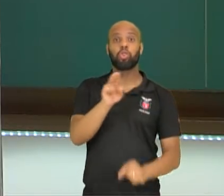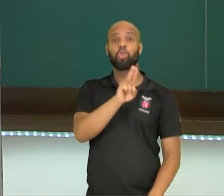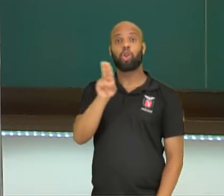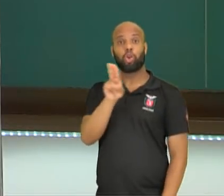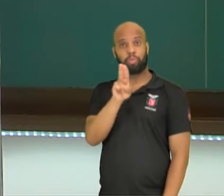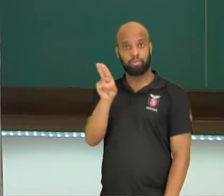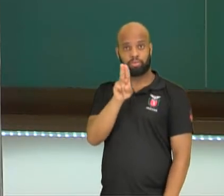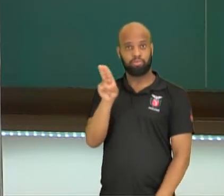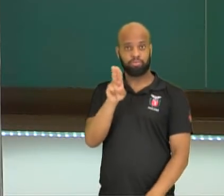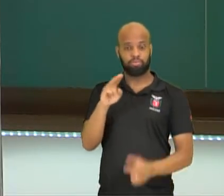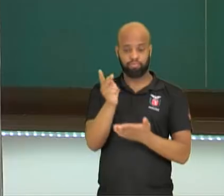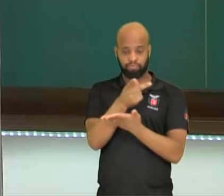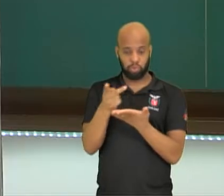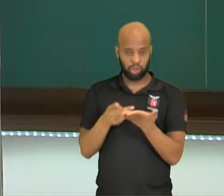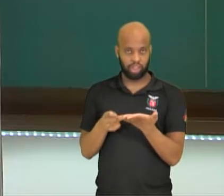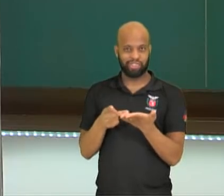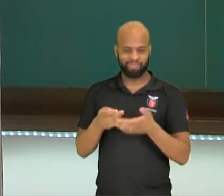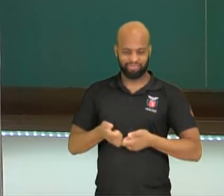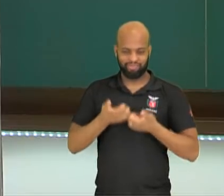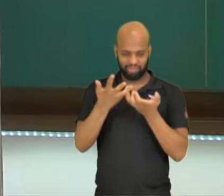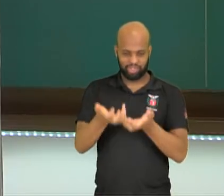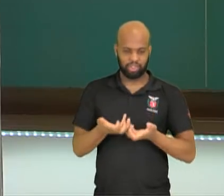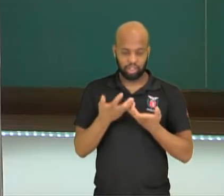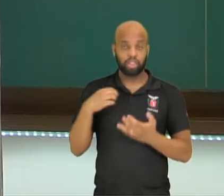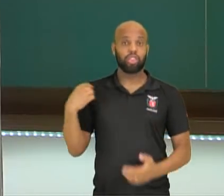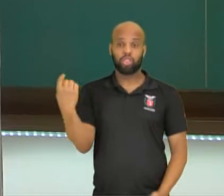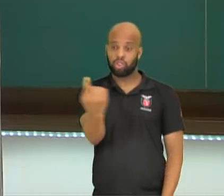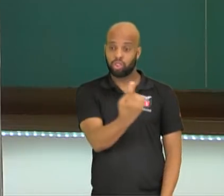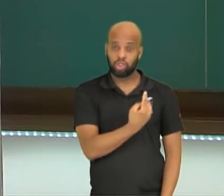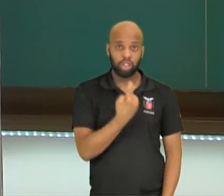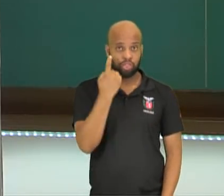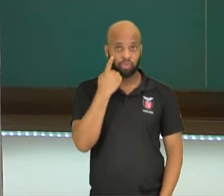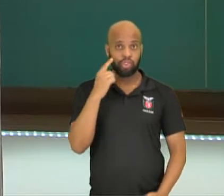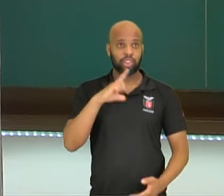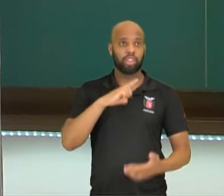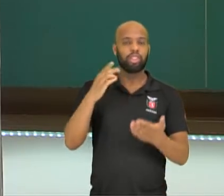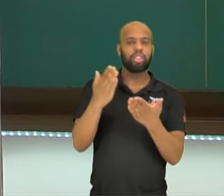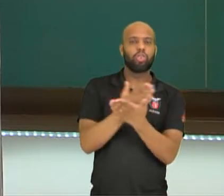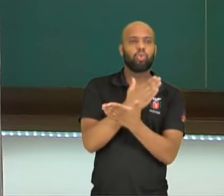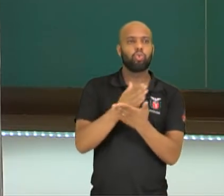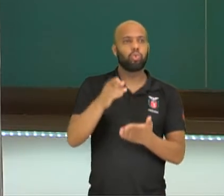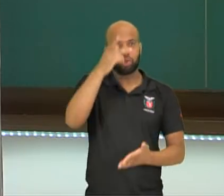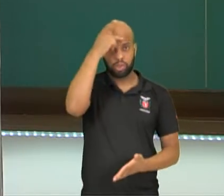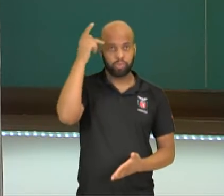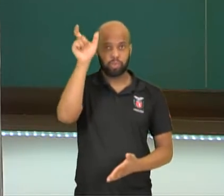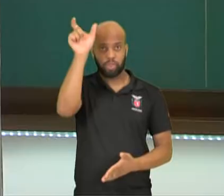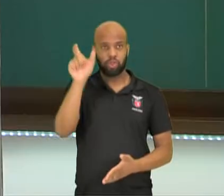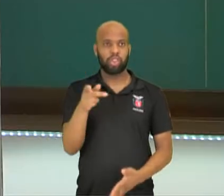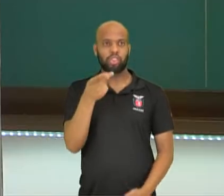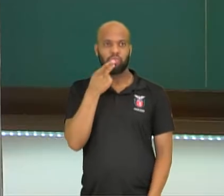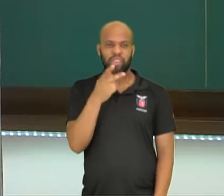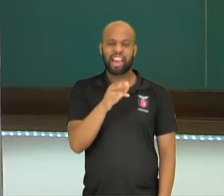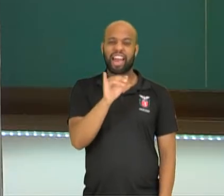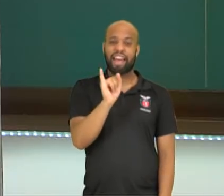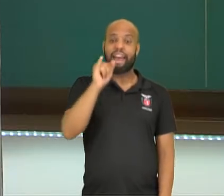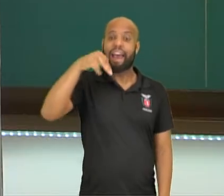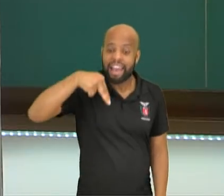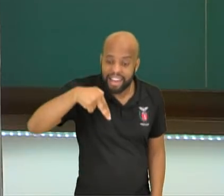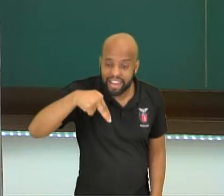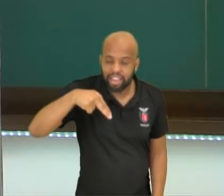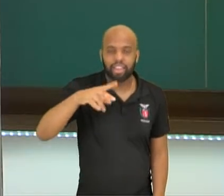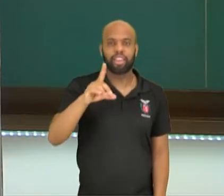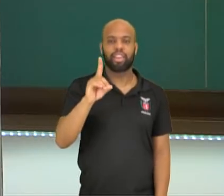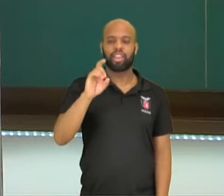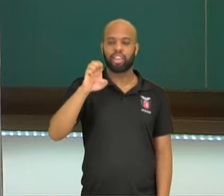poema. A gente vê por aí algumas pessoas falarem identidade.